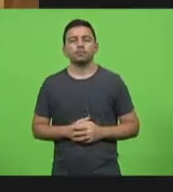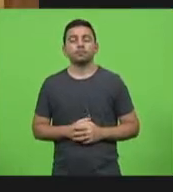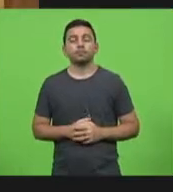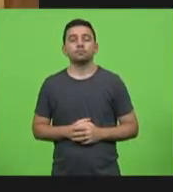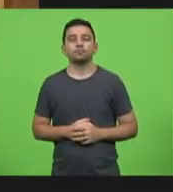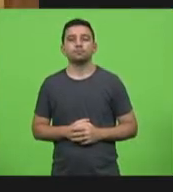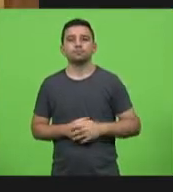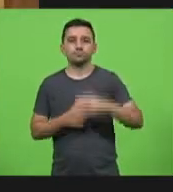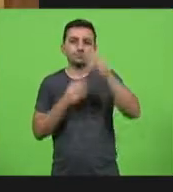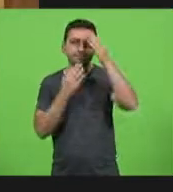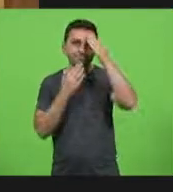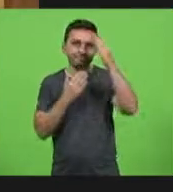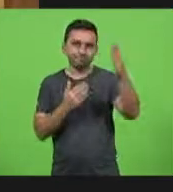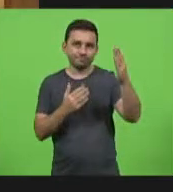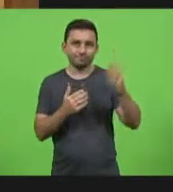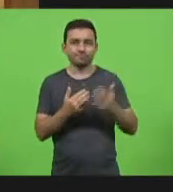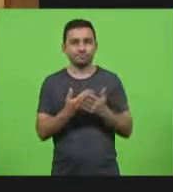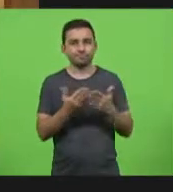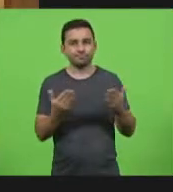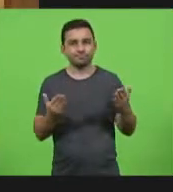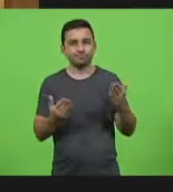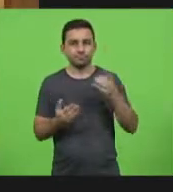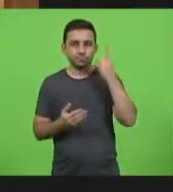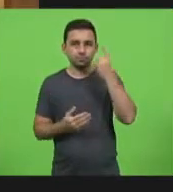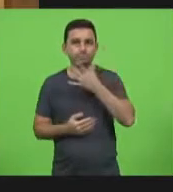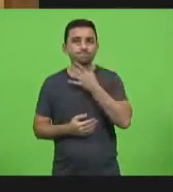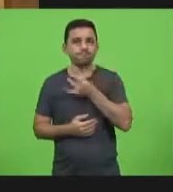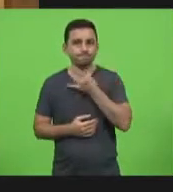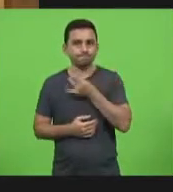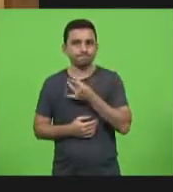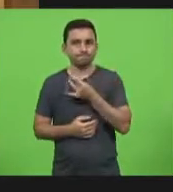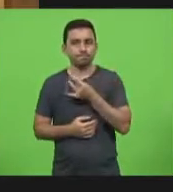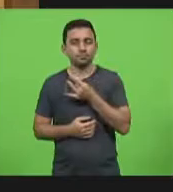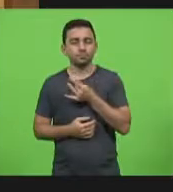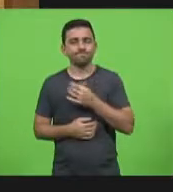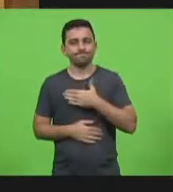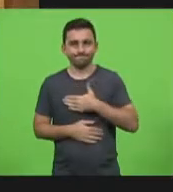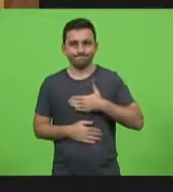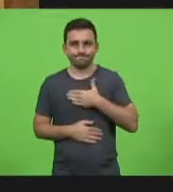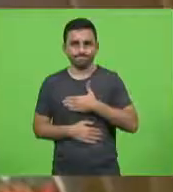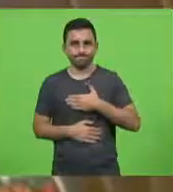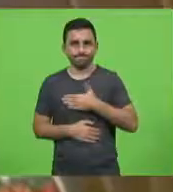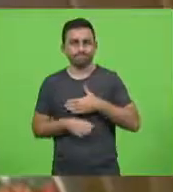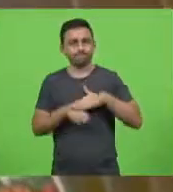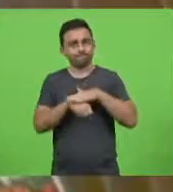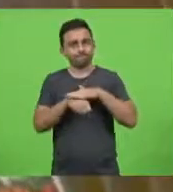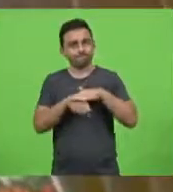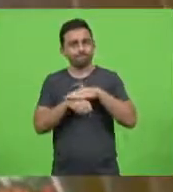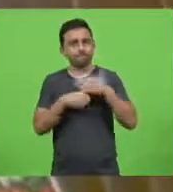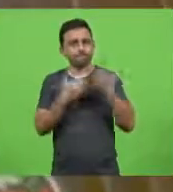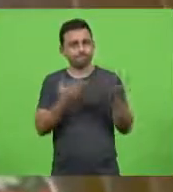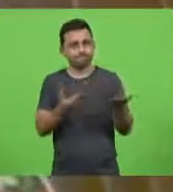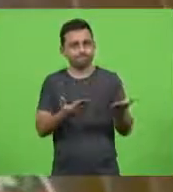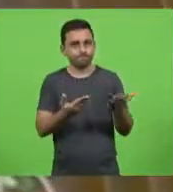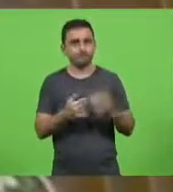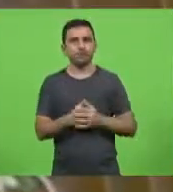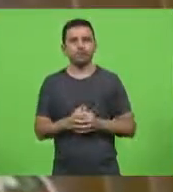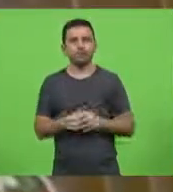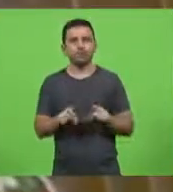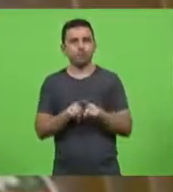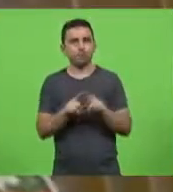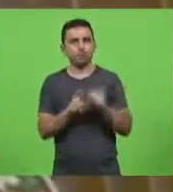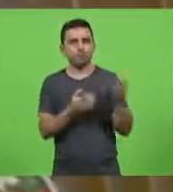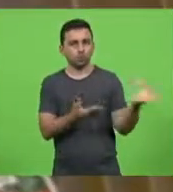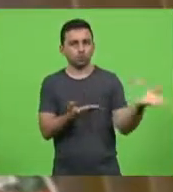Agradeço a contribuição do deputado Gobalquino, né? É um prazer falar com o senhor também. Quero aqui convidá-lo,